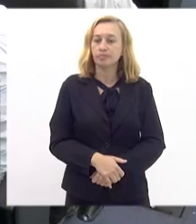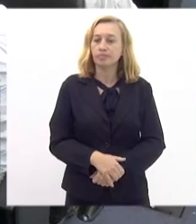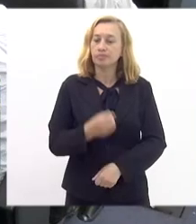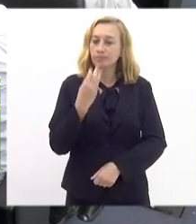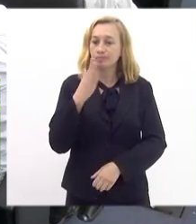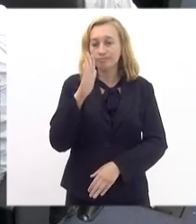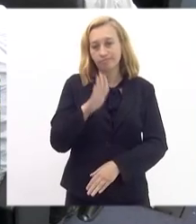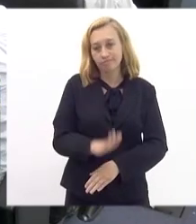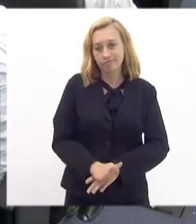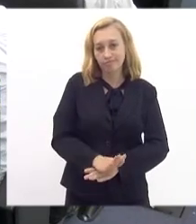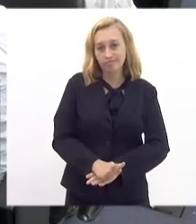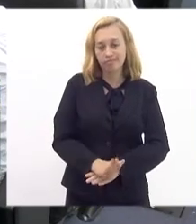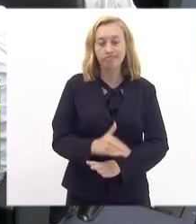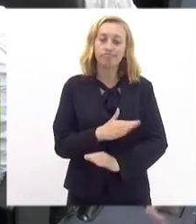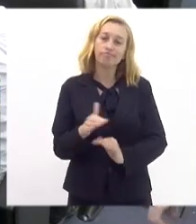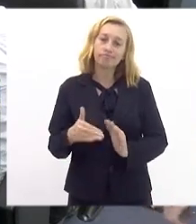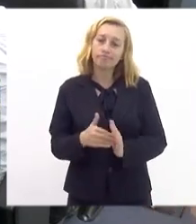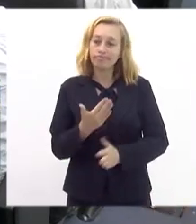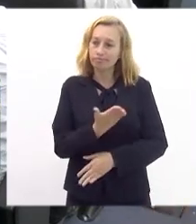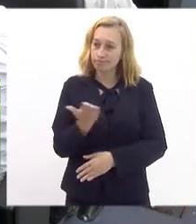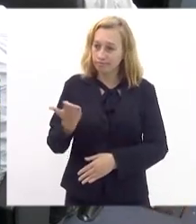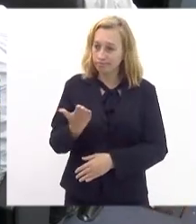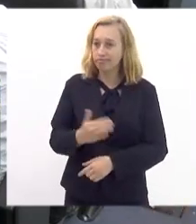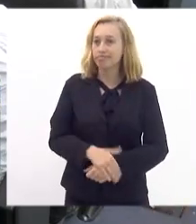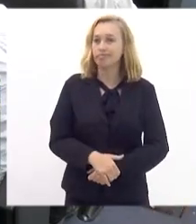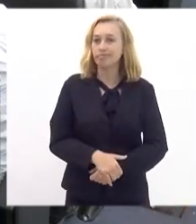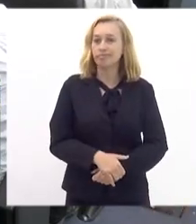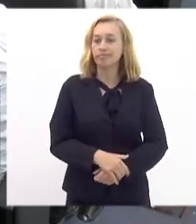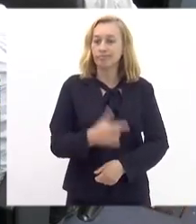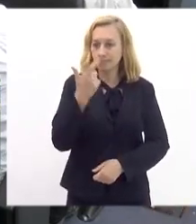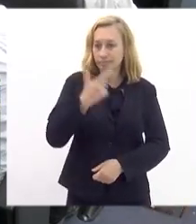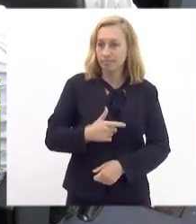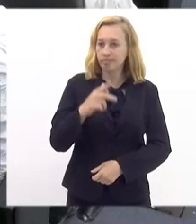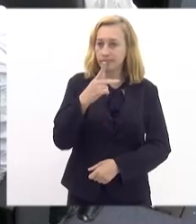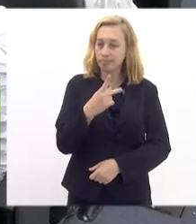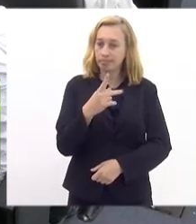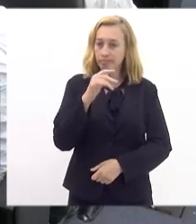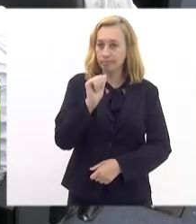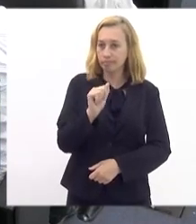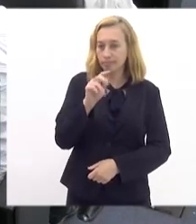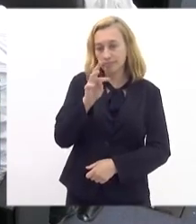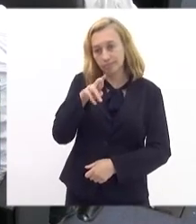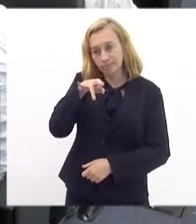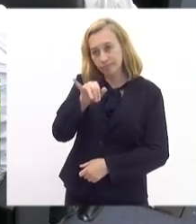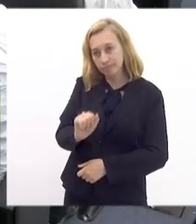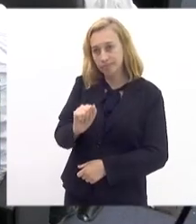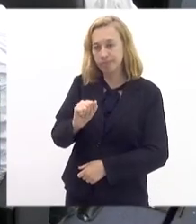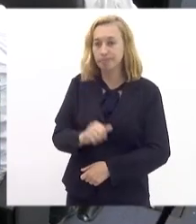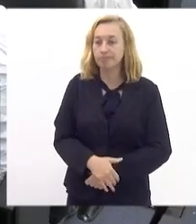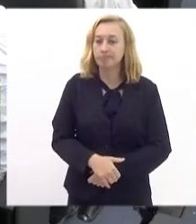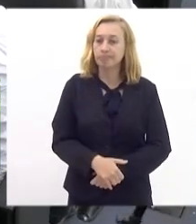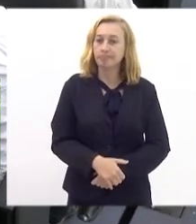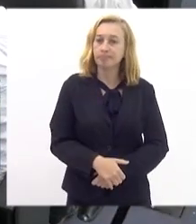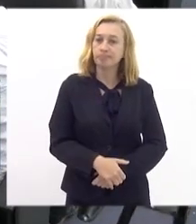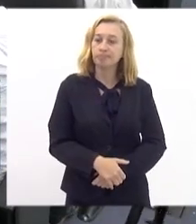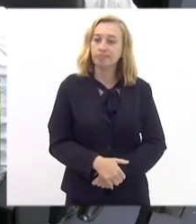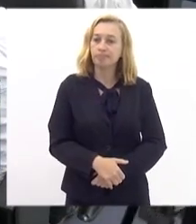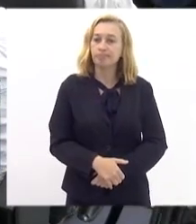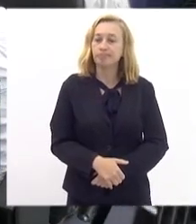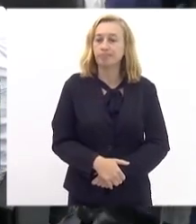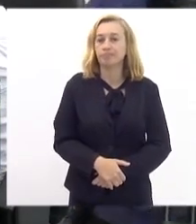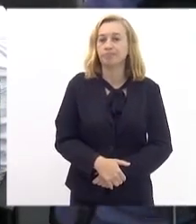Oi boa tarde a todas EA todos os sua Patrícia Thomas King presidente do Ameno e